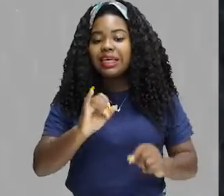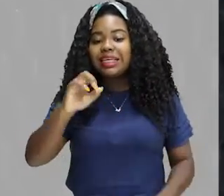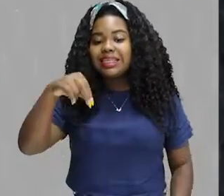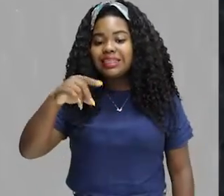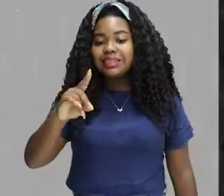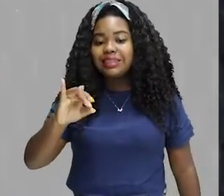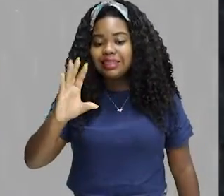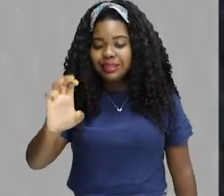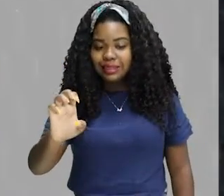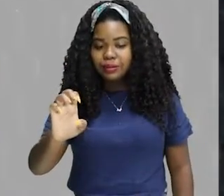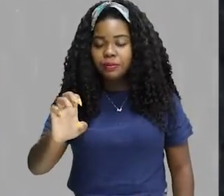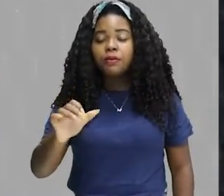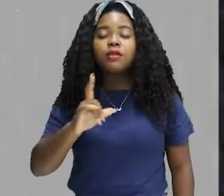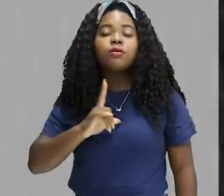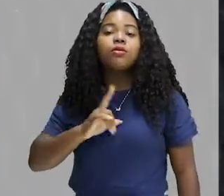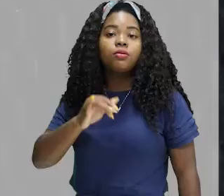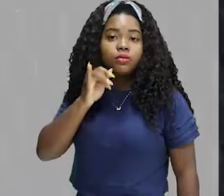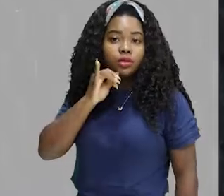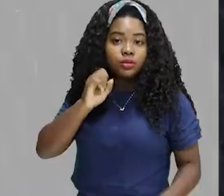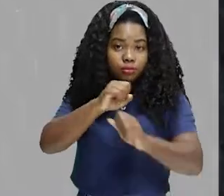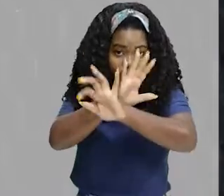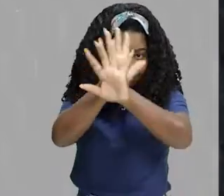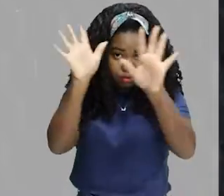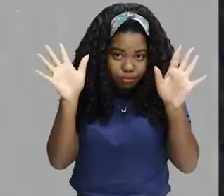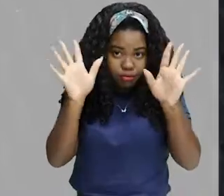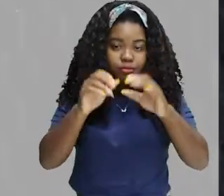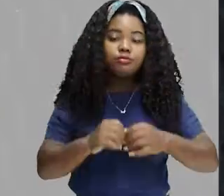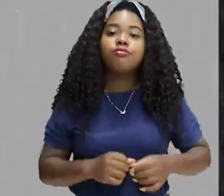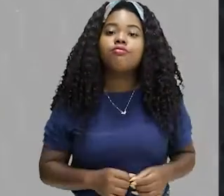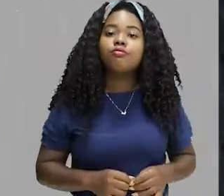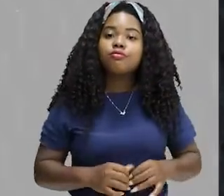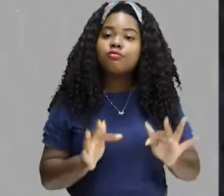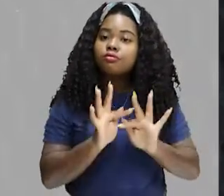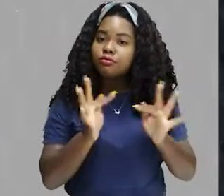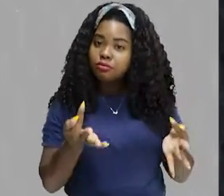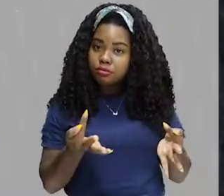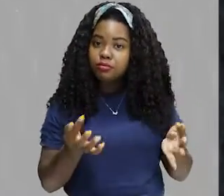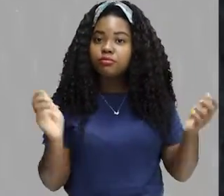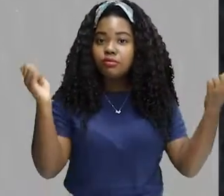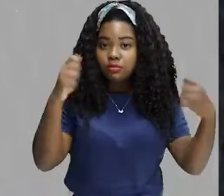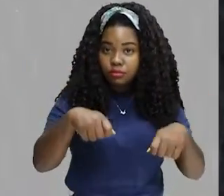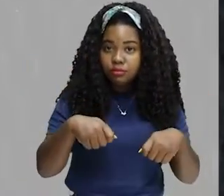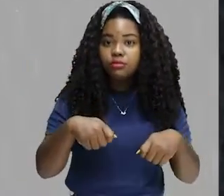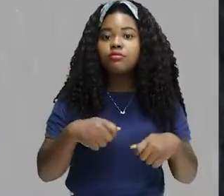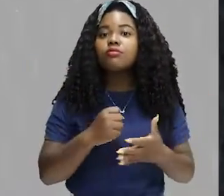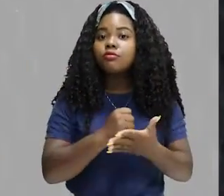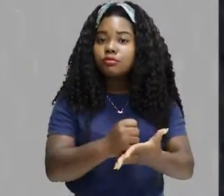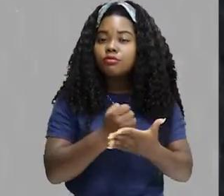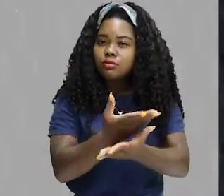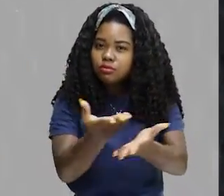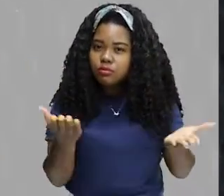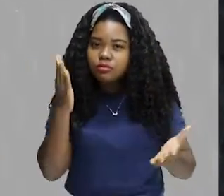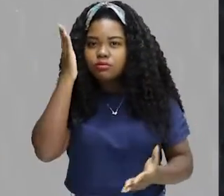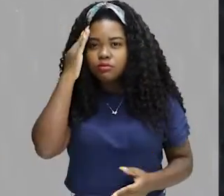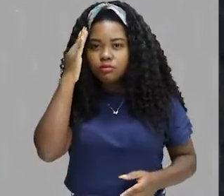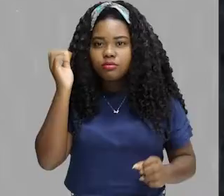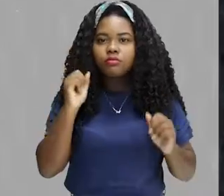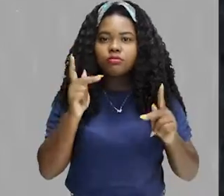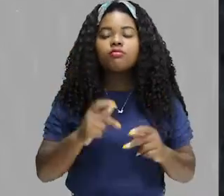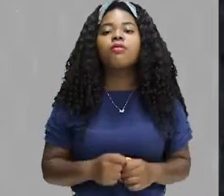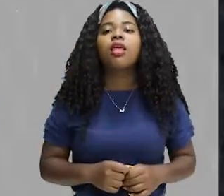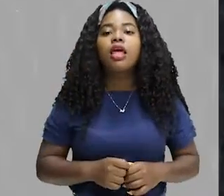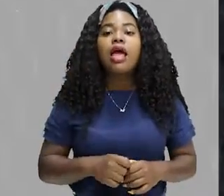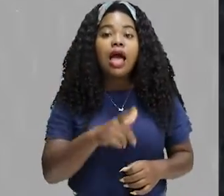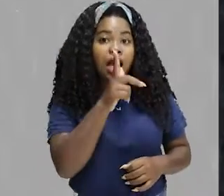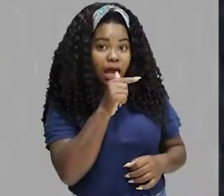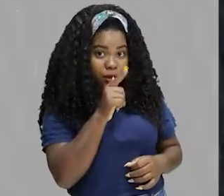trazendo um exemplo, né, um famoso, simples, mas que vai poder nos ajudar, né? A substância água.